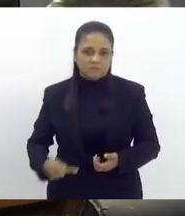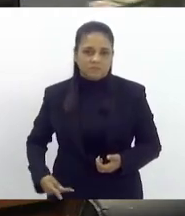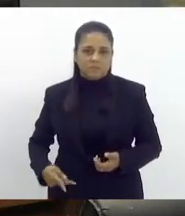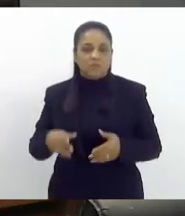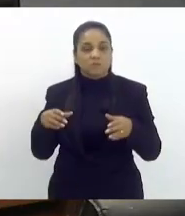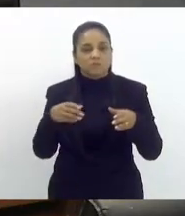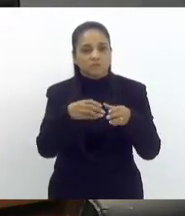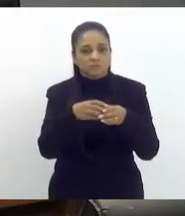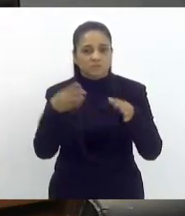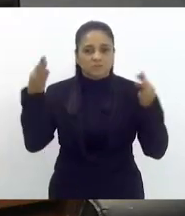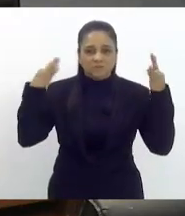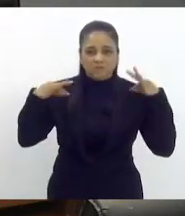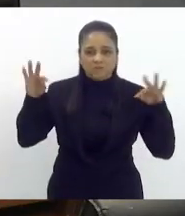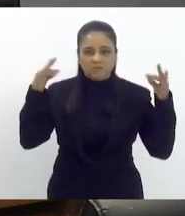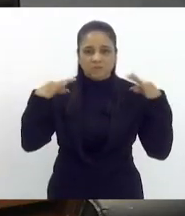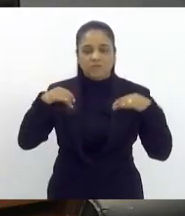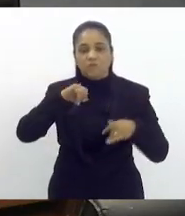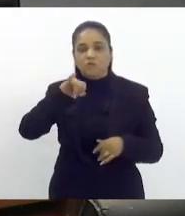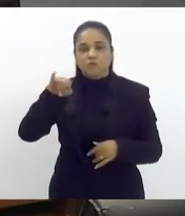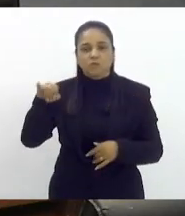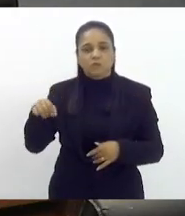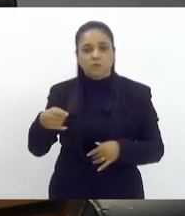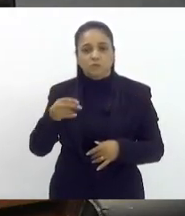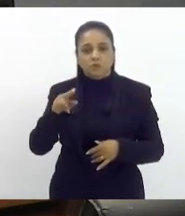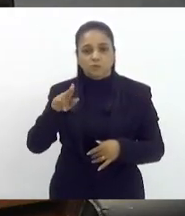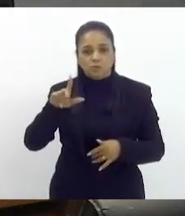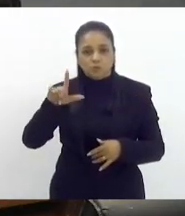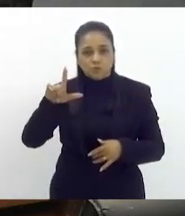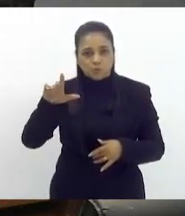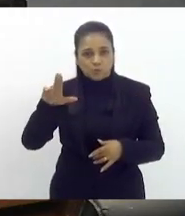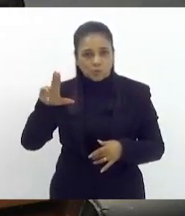pela comissão de turismo Deputado Júlio Rocha